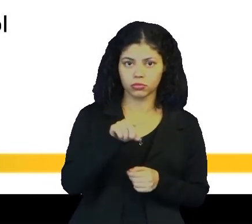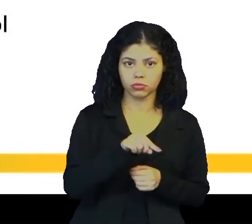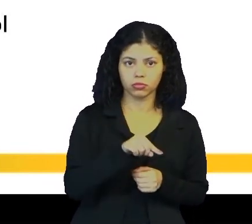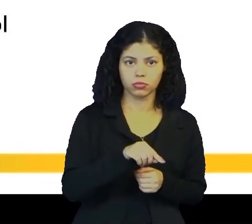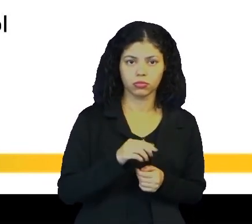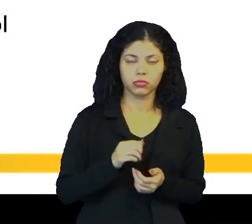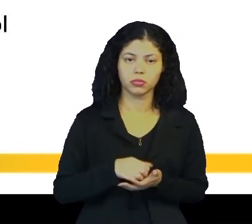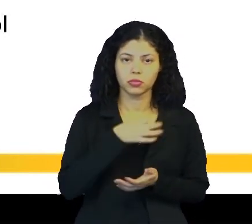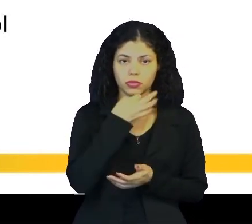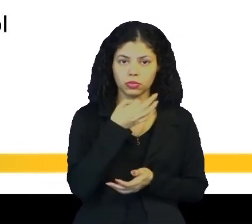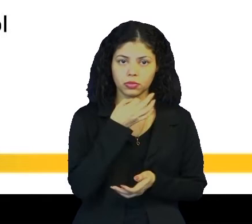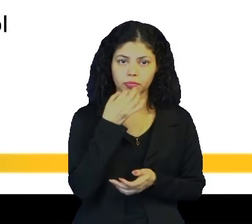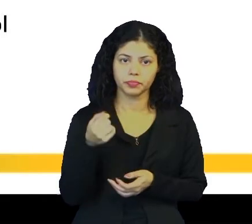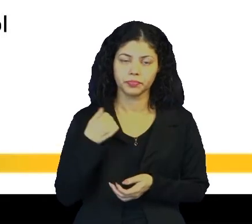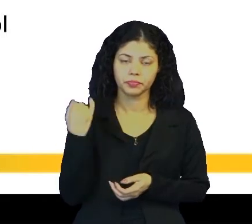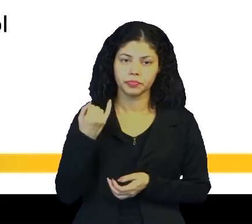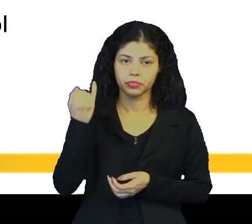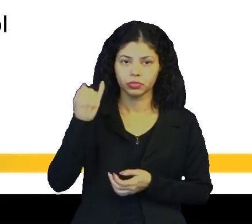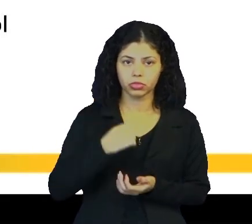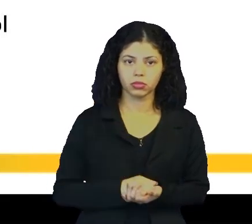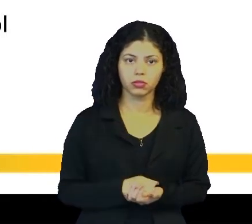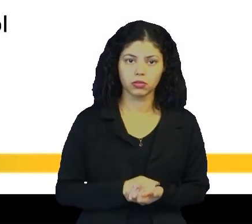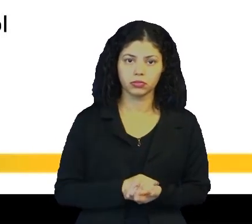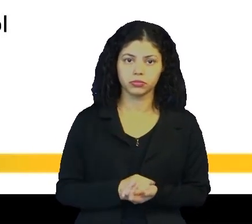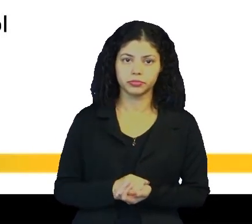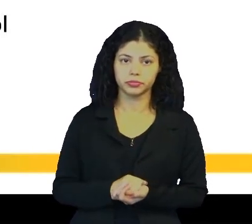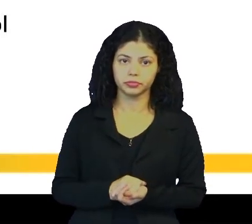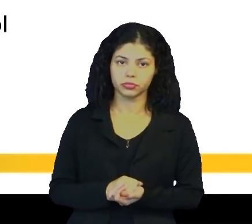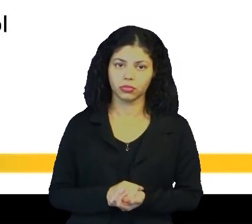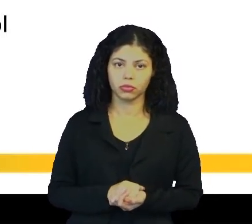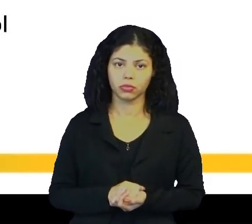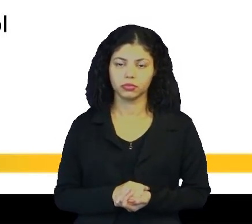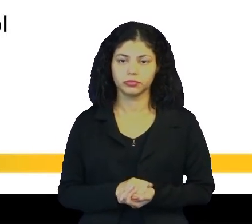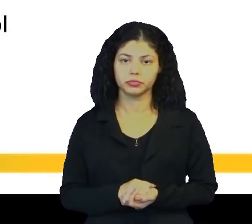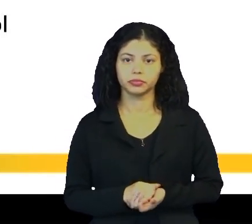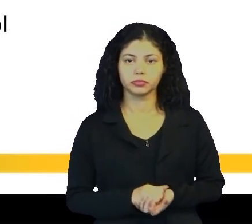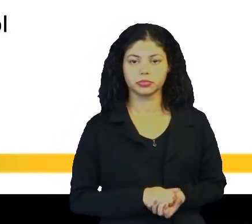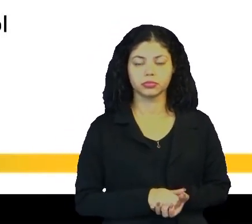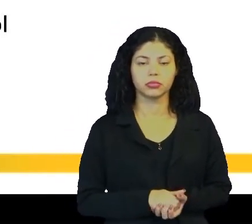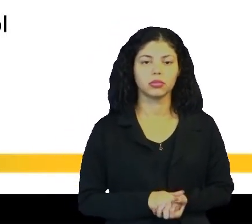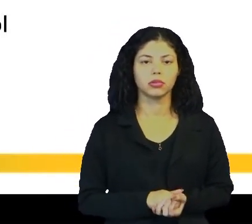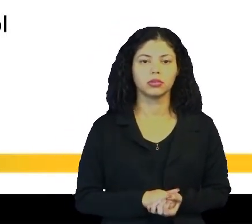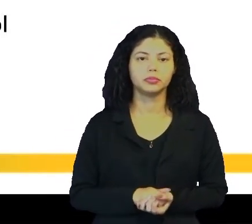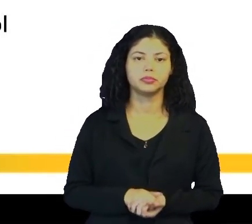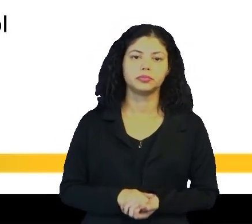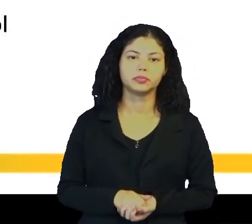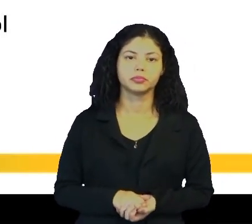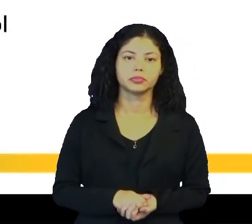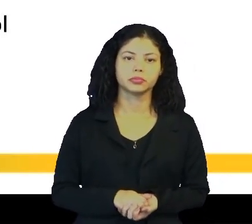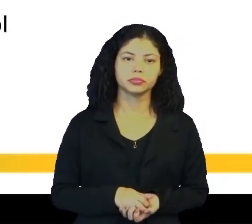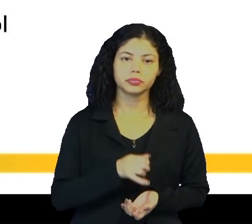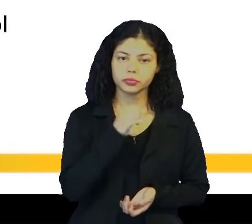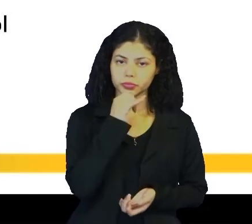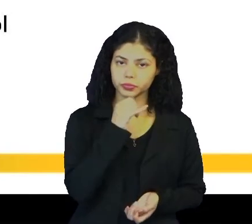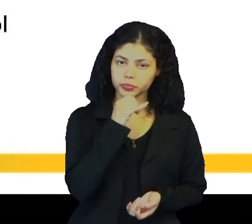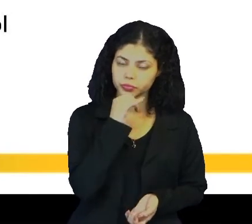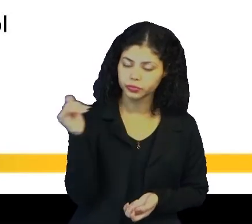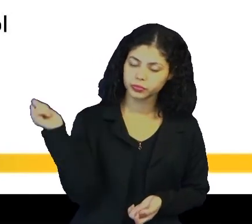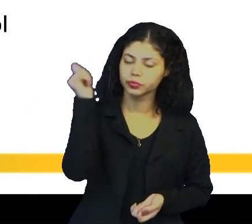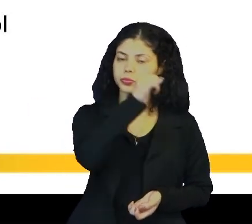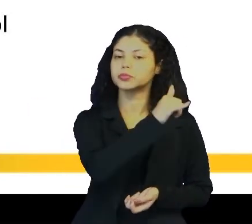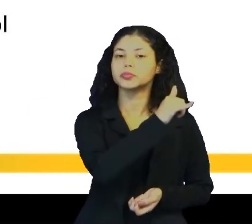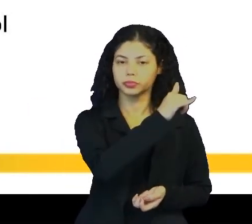principal. Por exemplo, she traveled by plane, although she was afraid of flying. Ela viajou